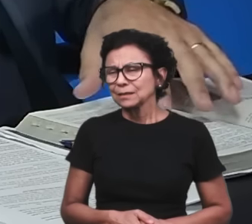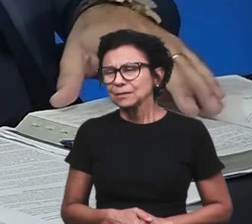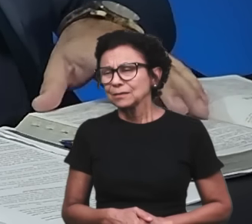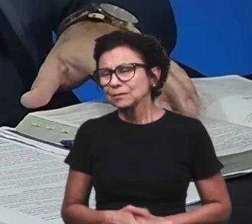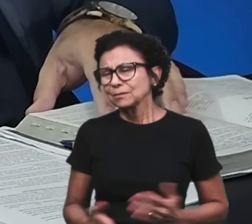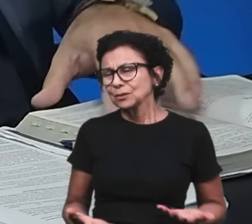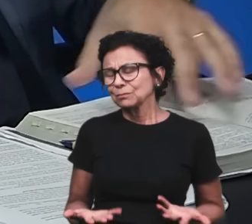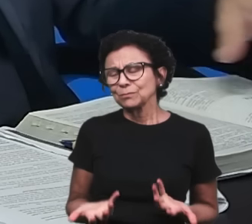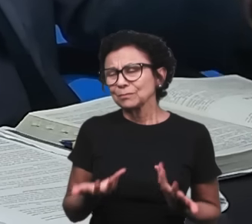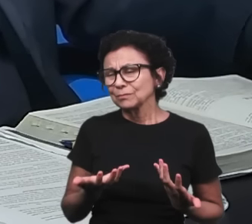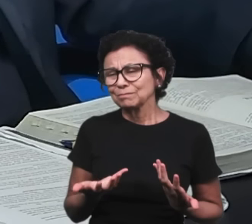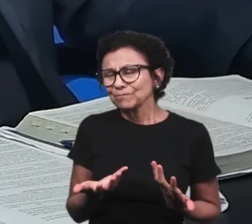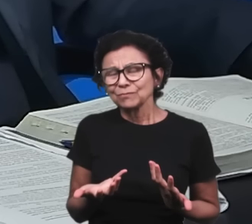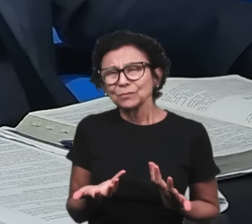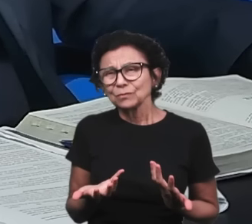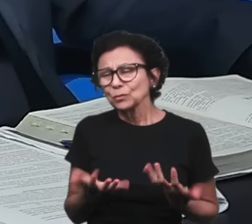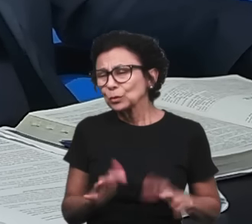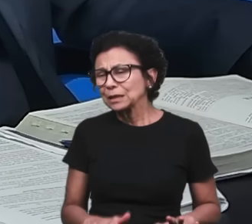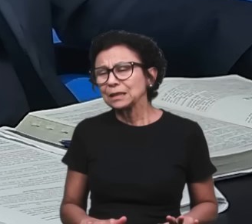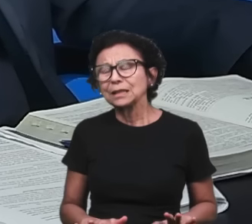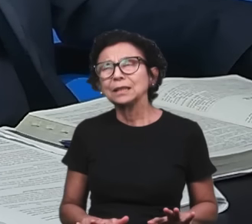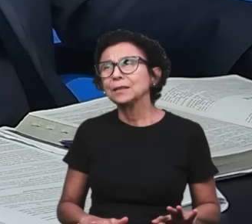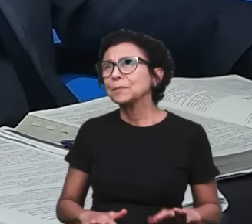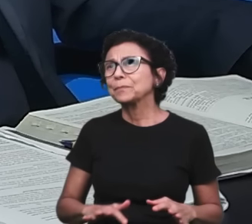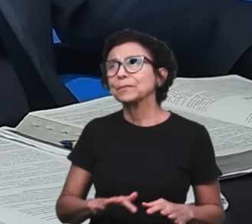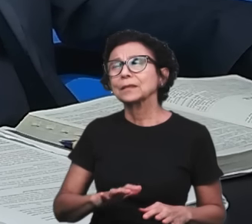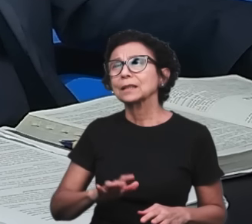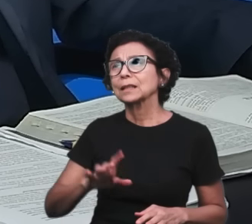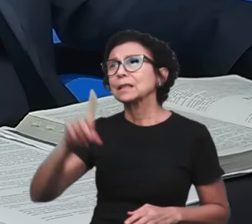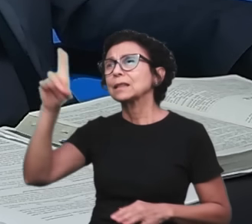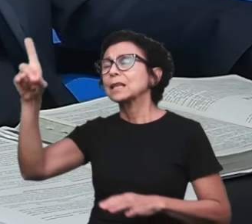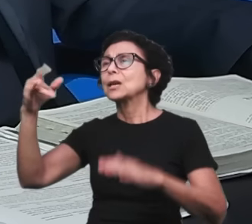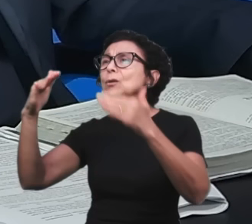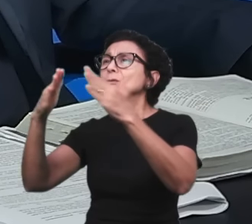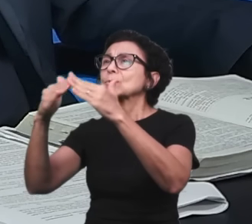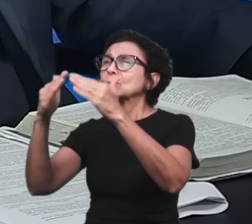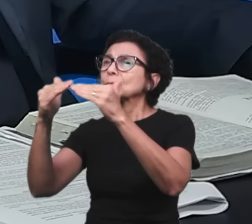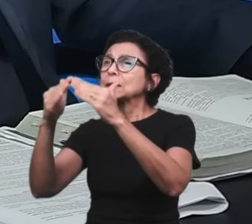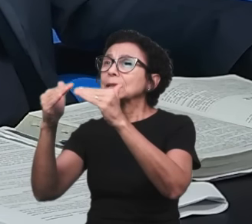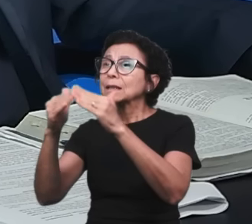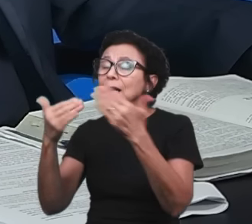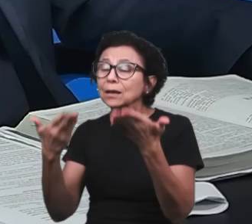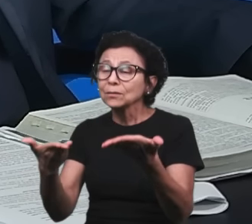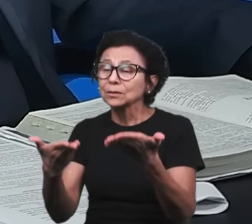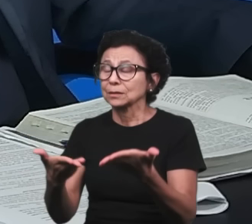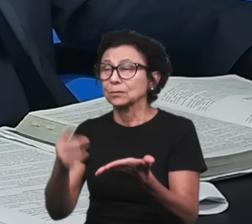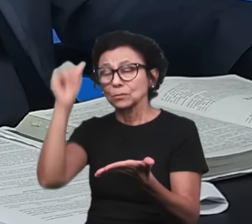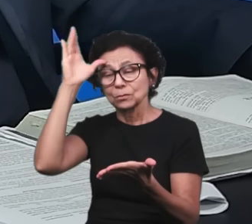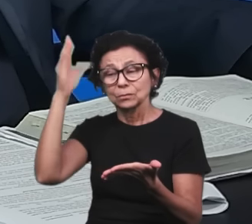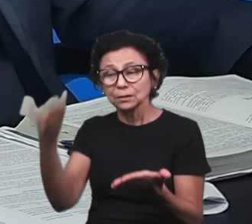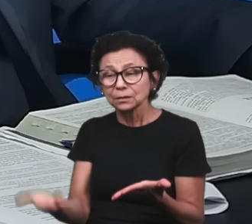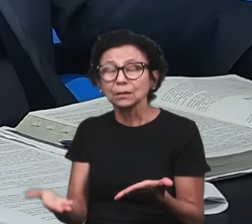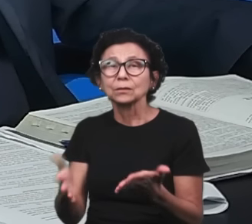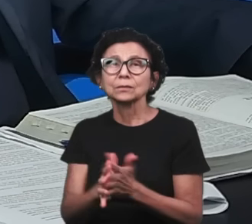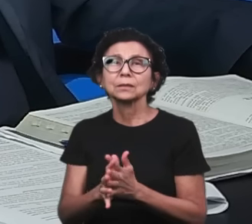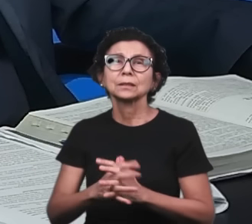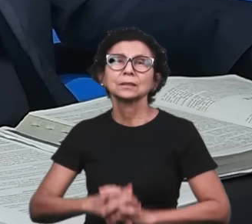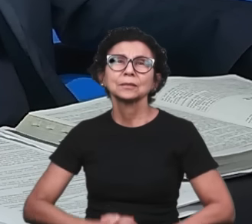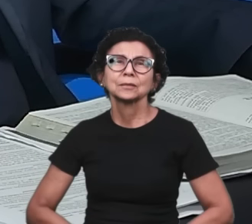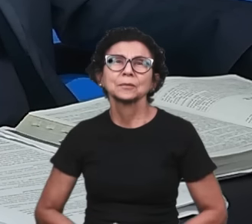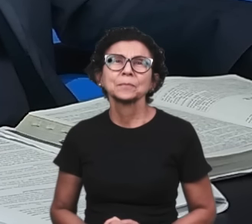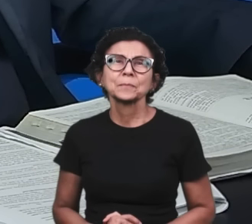clamava, e ele suplicava ao Senhor, que os profetas normalmente traziam a resposta de Deus para os homens e exortavam, não é? O microfone aqui é